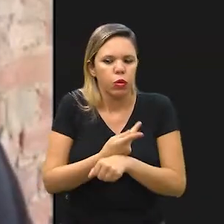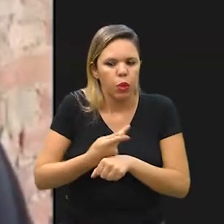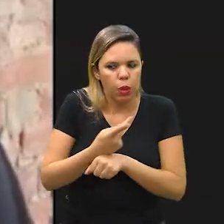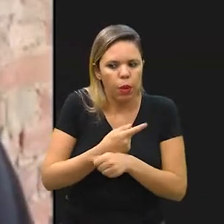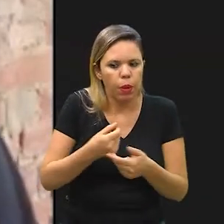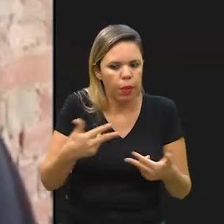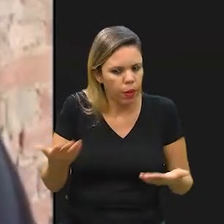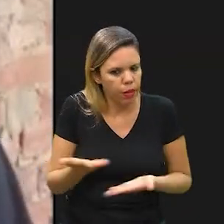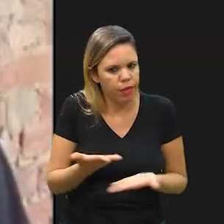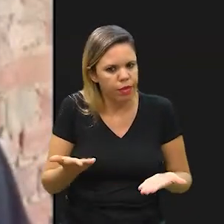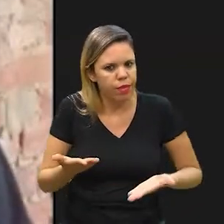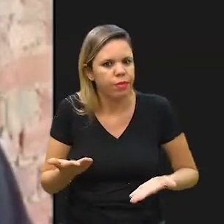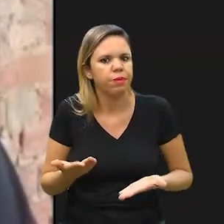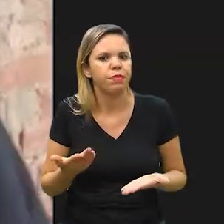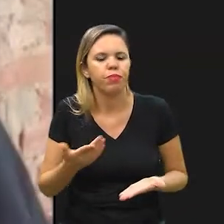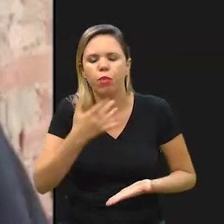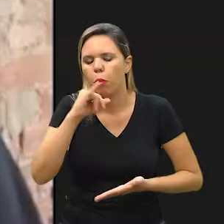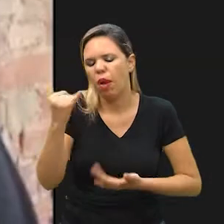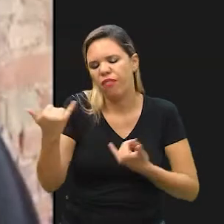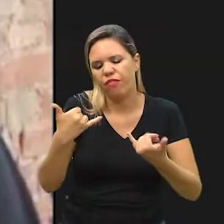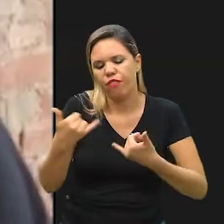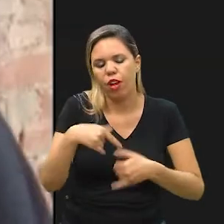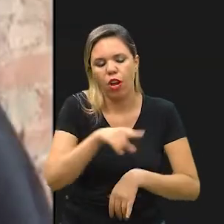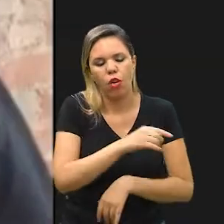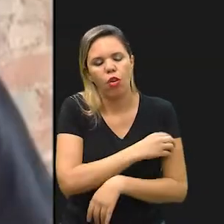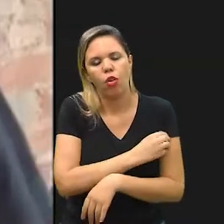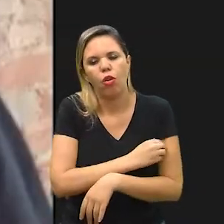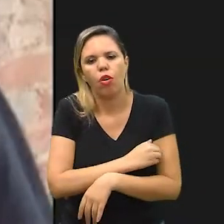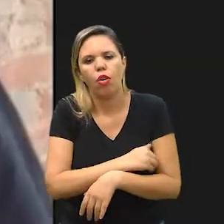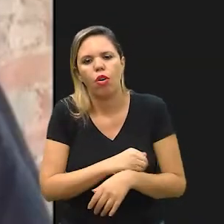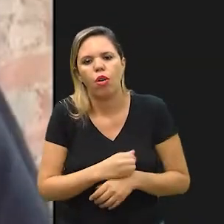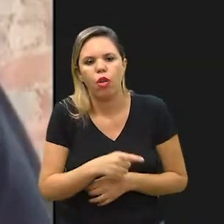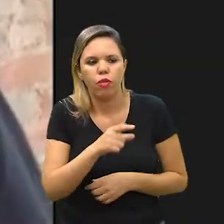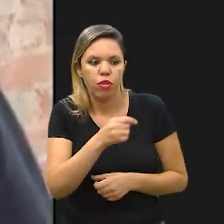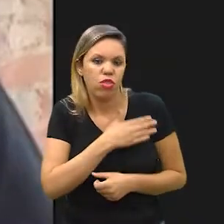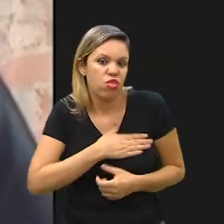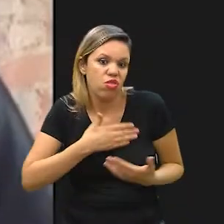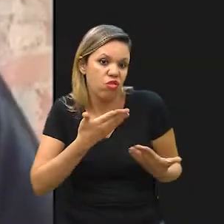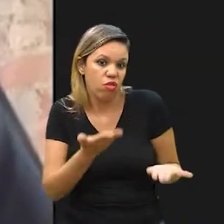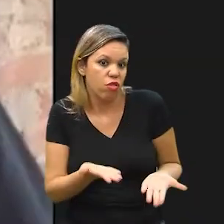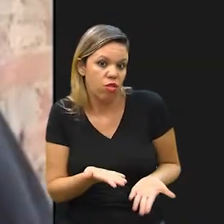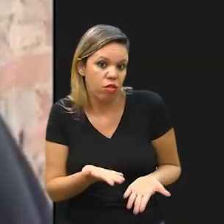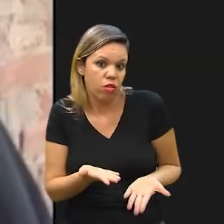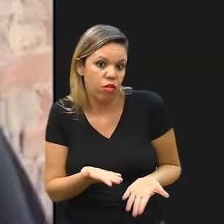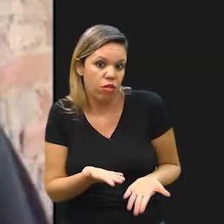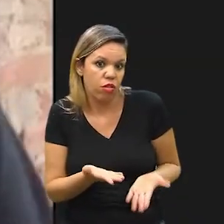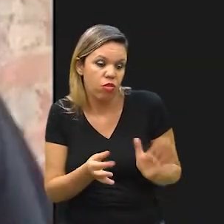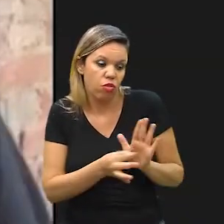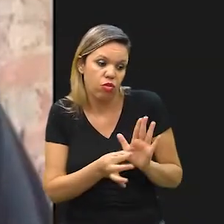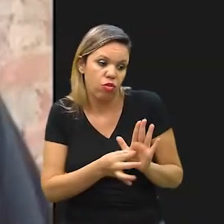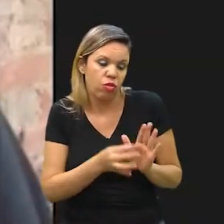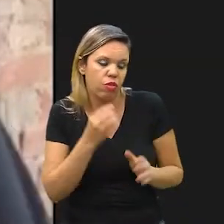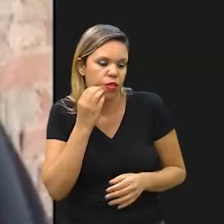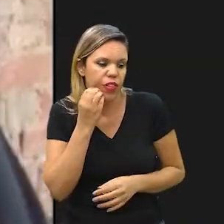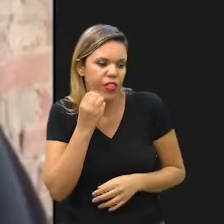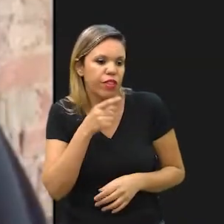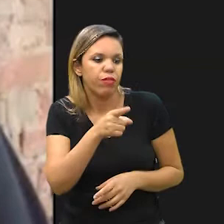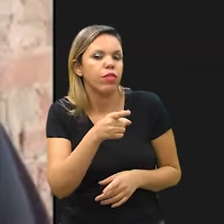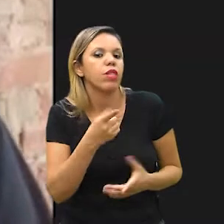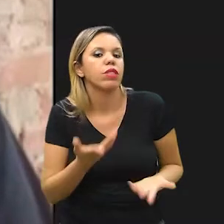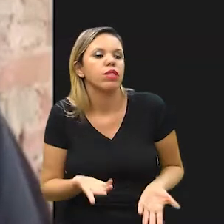coisa agora. E aí meu pai falou, você já gosta tanto, né, disso? Ele sugeriu, né? Por que